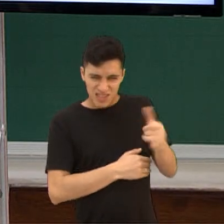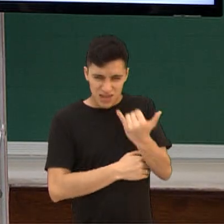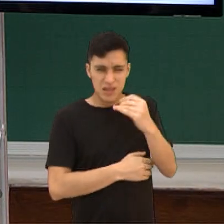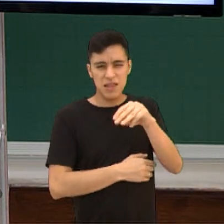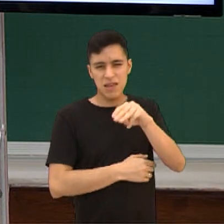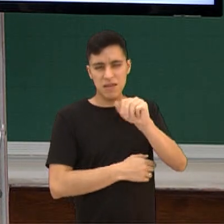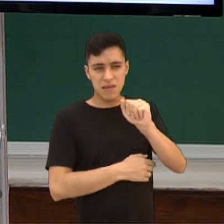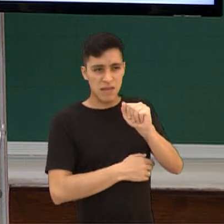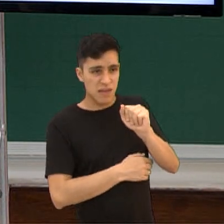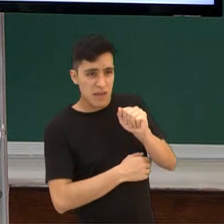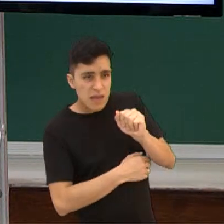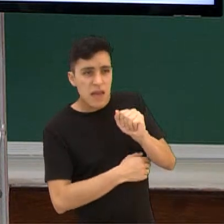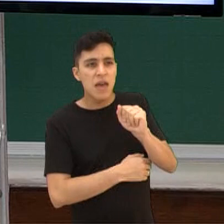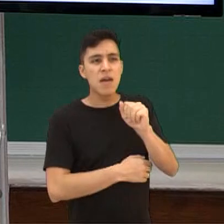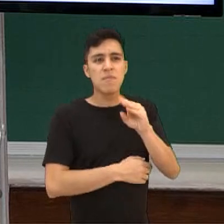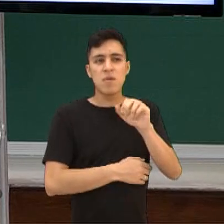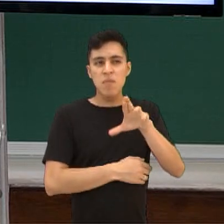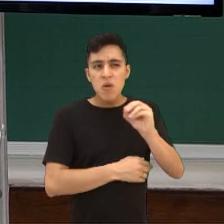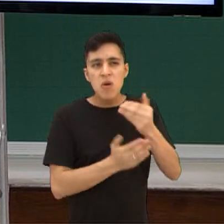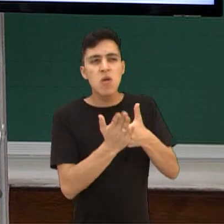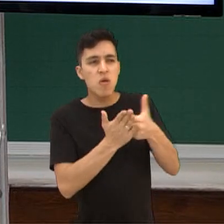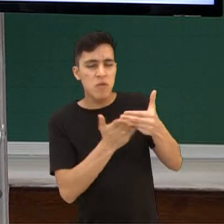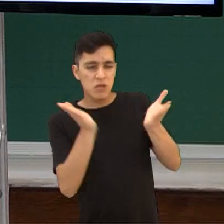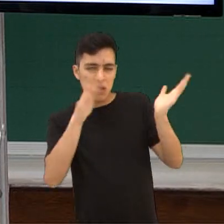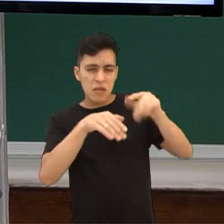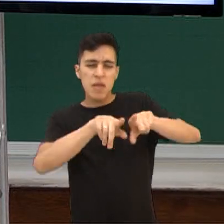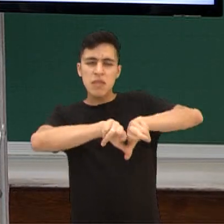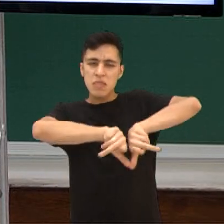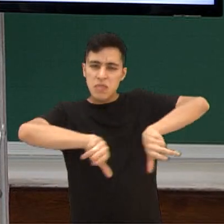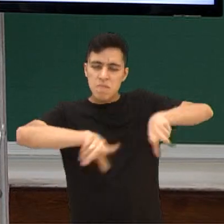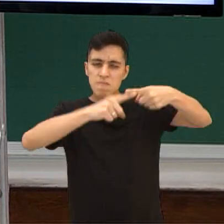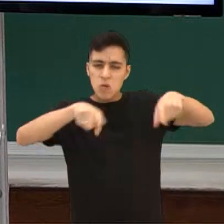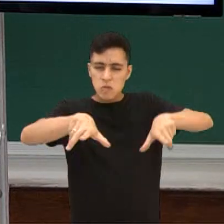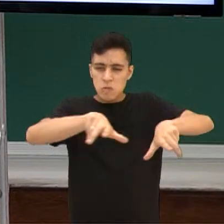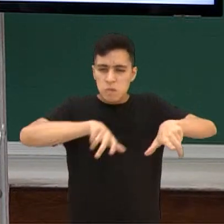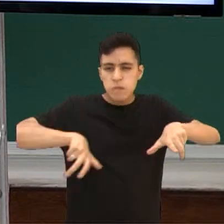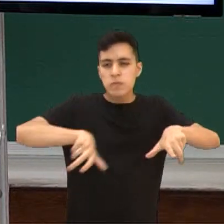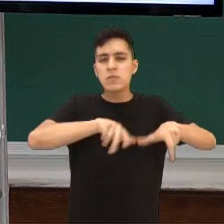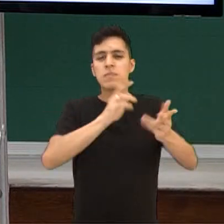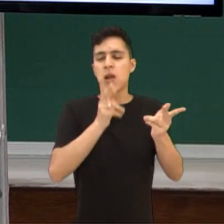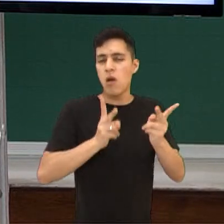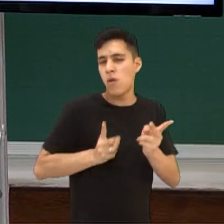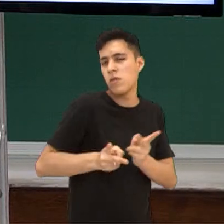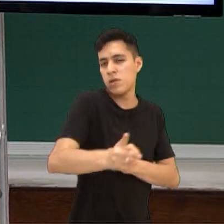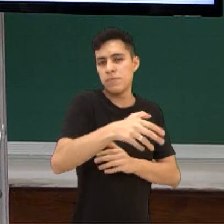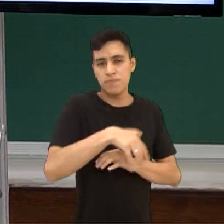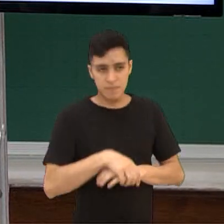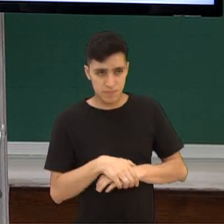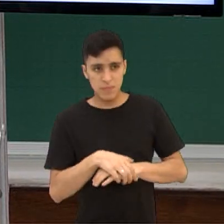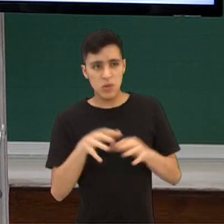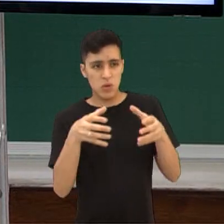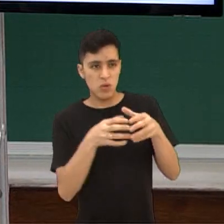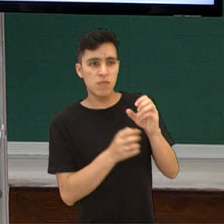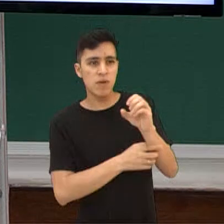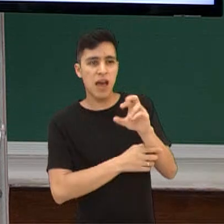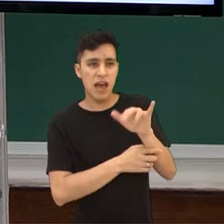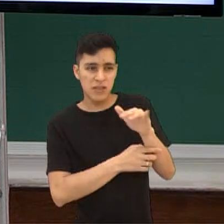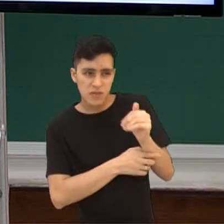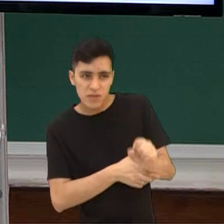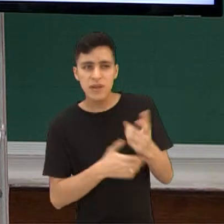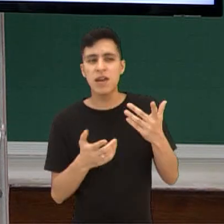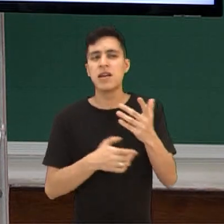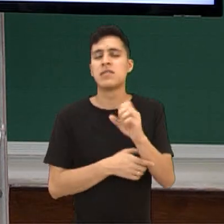a trazer os equipamentos, né, as startups para continuar. Então a gente tem os Racionais, o Sabotagem,